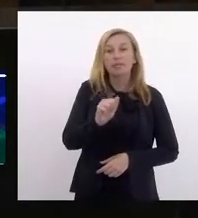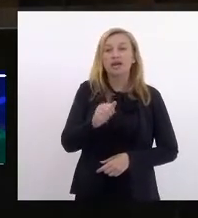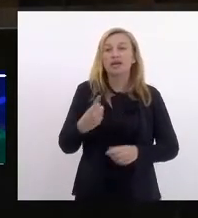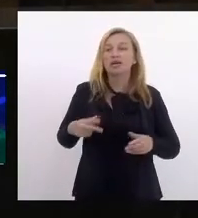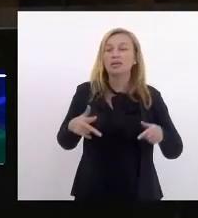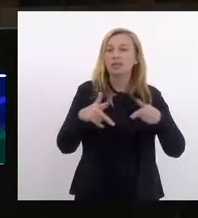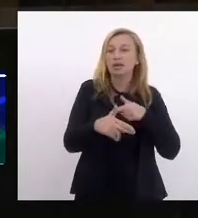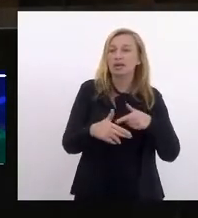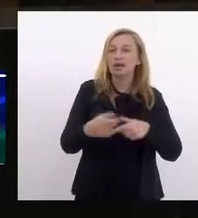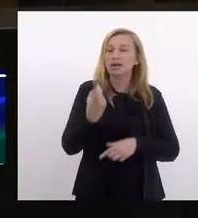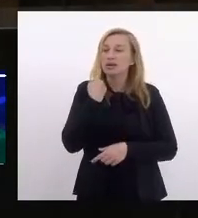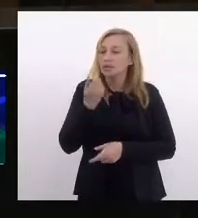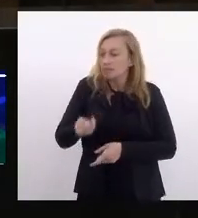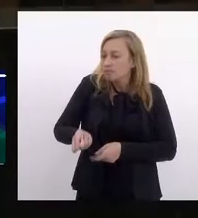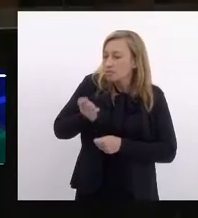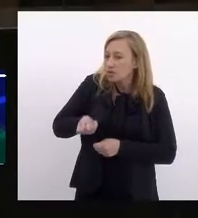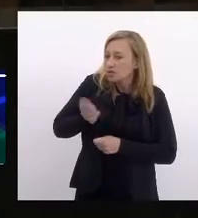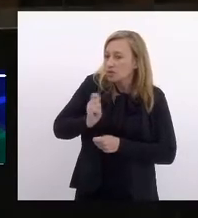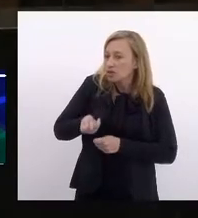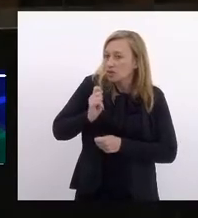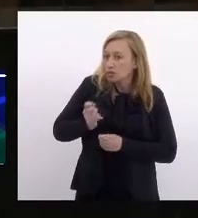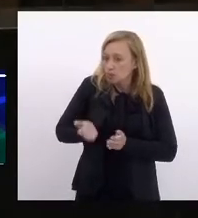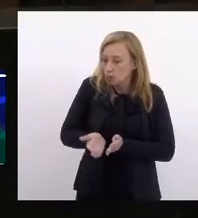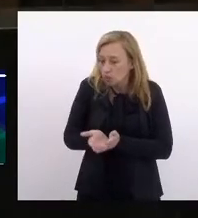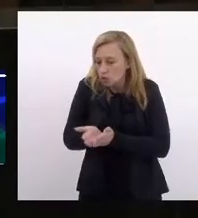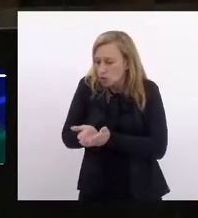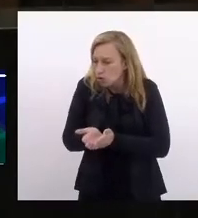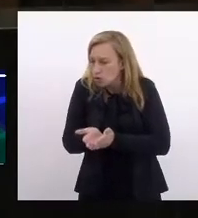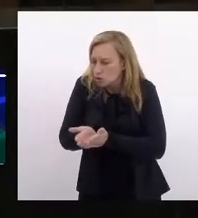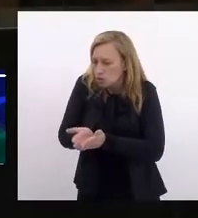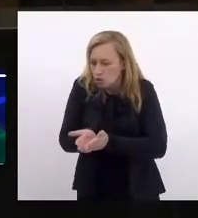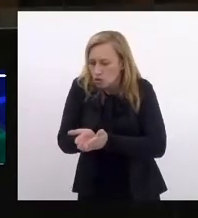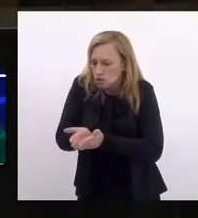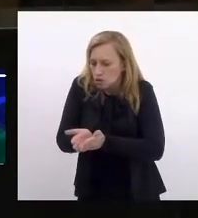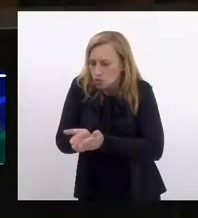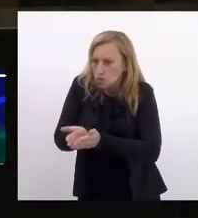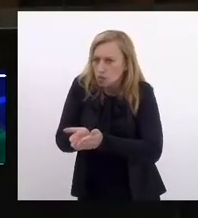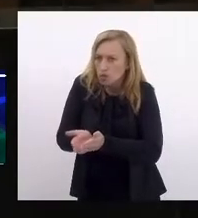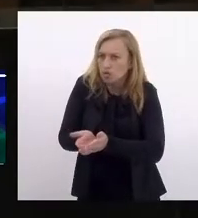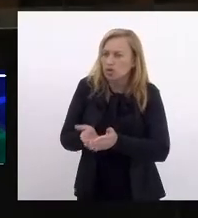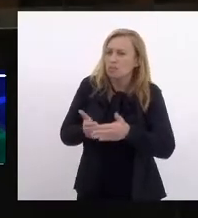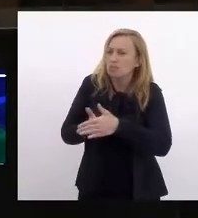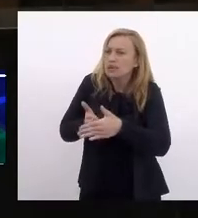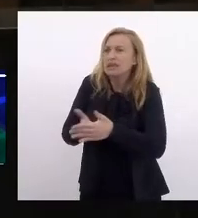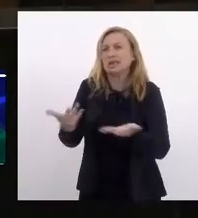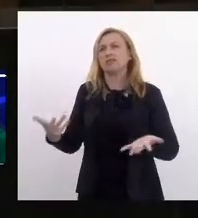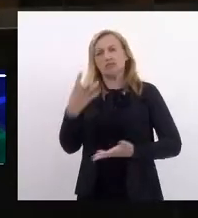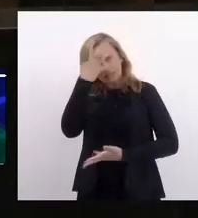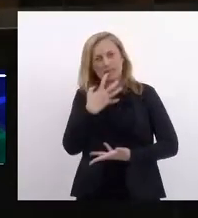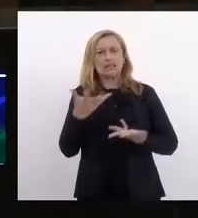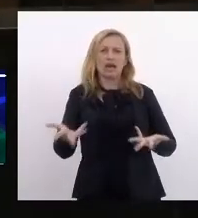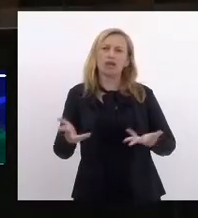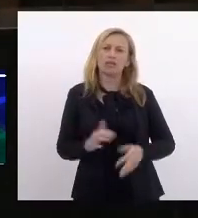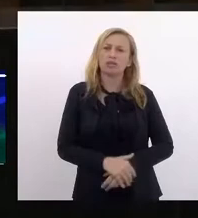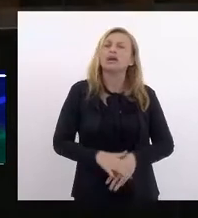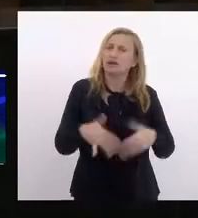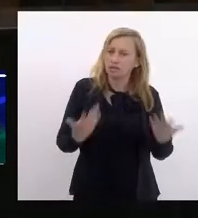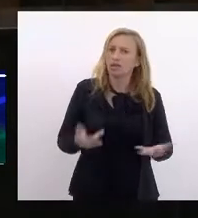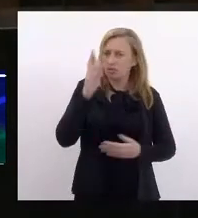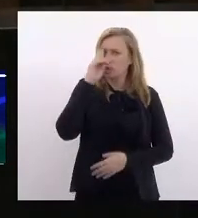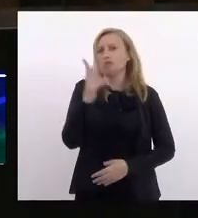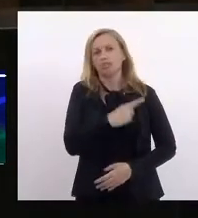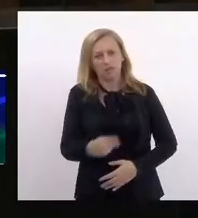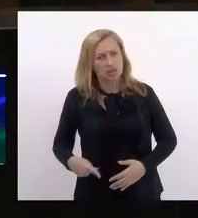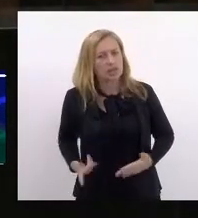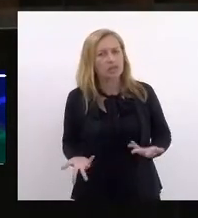que pescadores passassem com suas pequenas embarcações. Isso é sério demais. Então, senhora